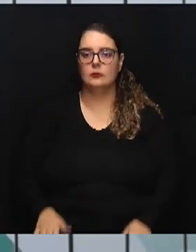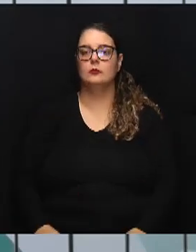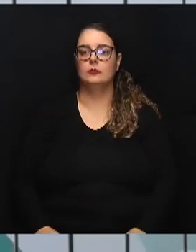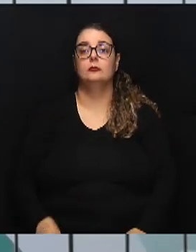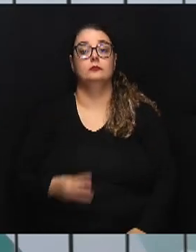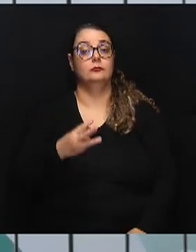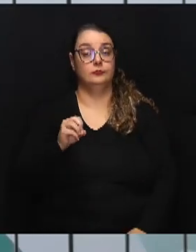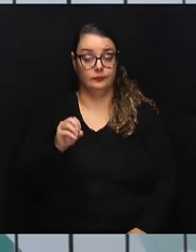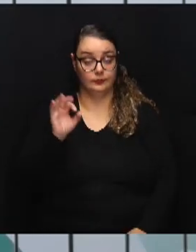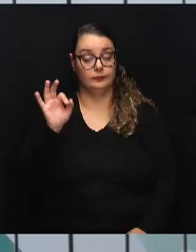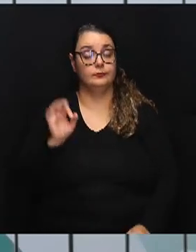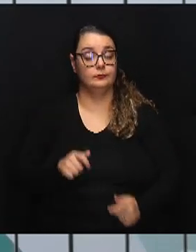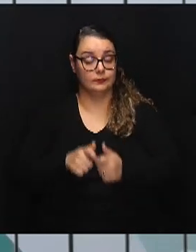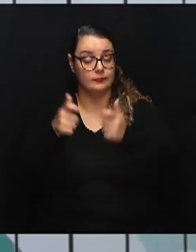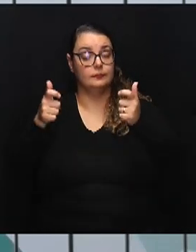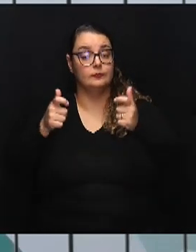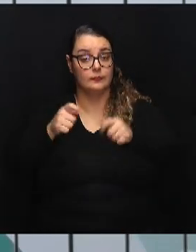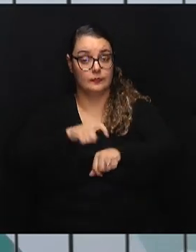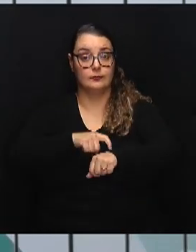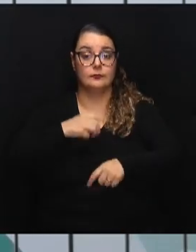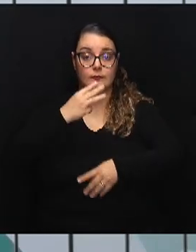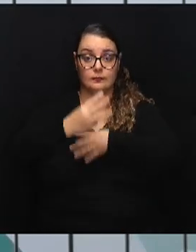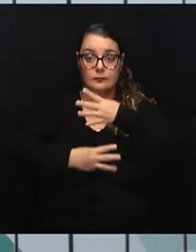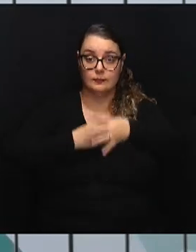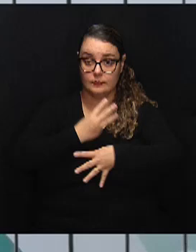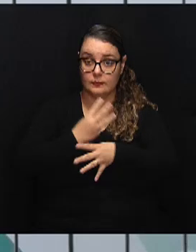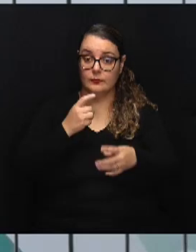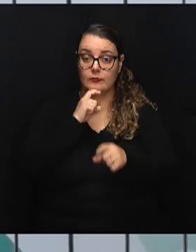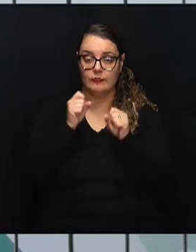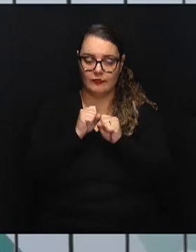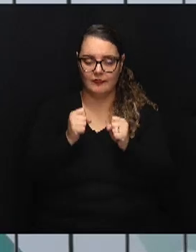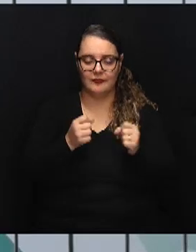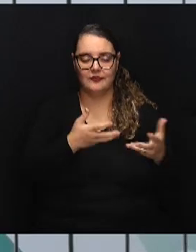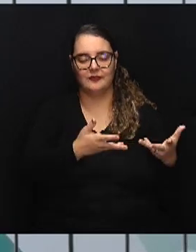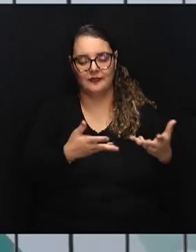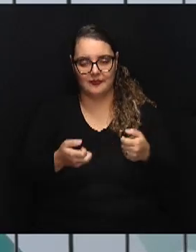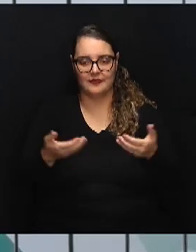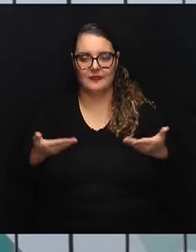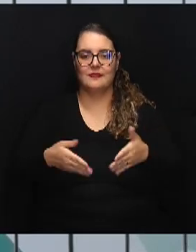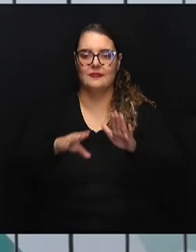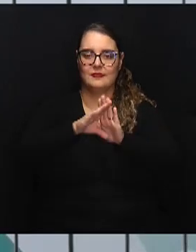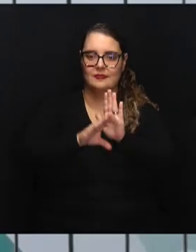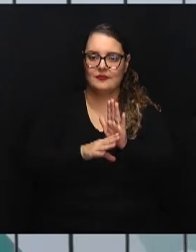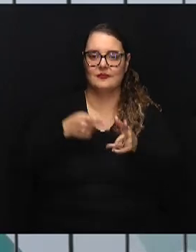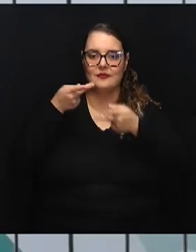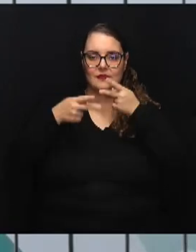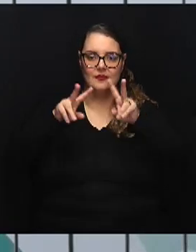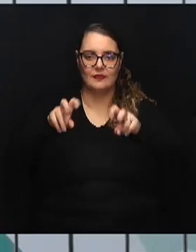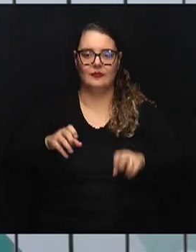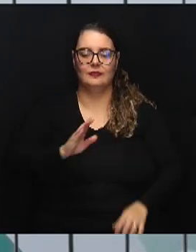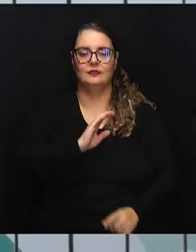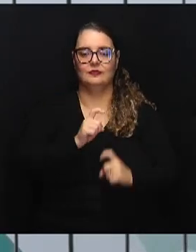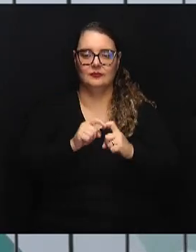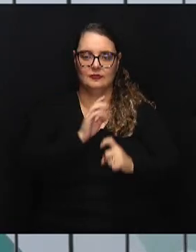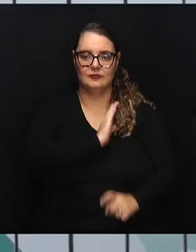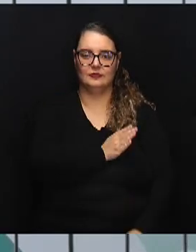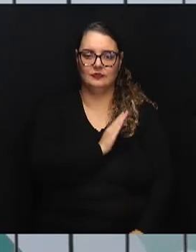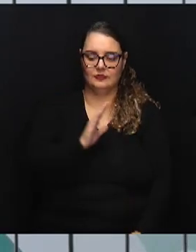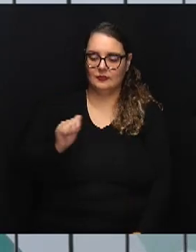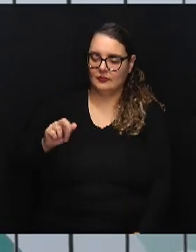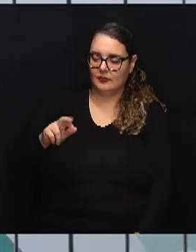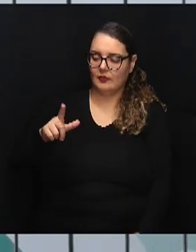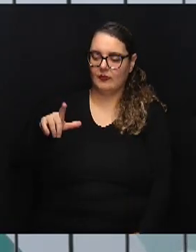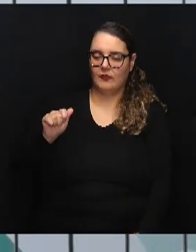durante o inverno. E para falar sobre esse tema, a convidada do programa de hoje é a cardiologista Carla Patrícia